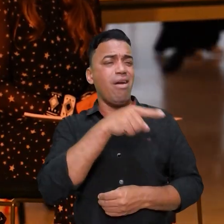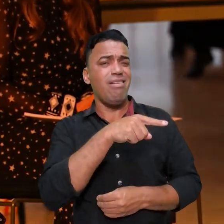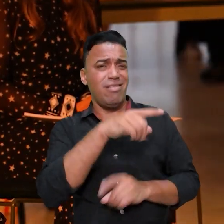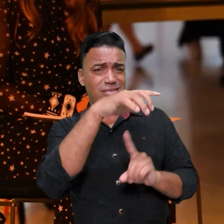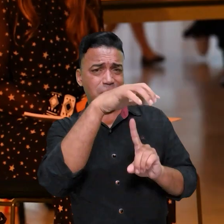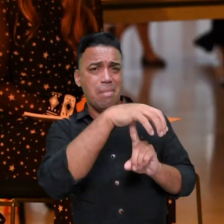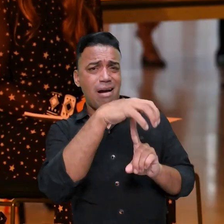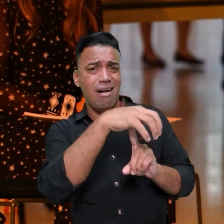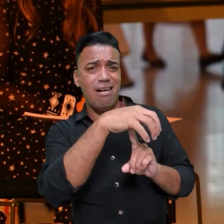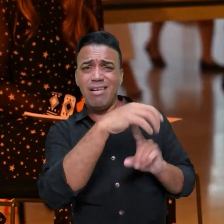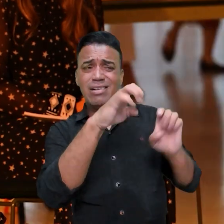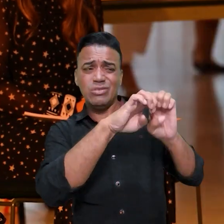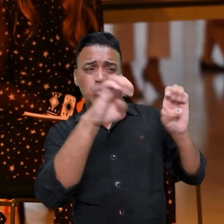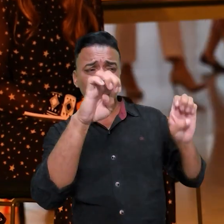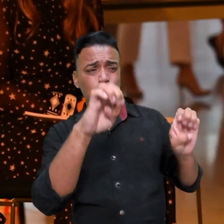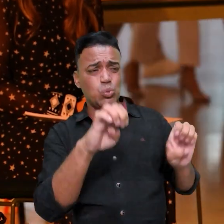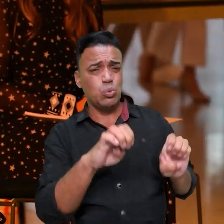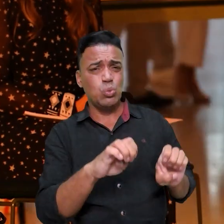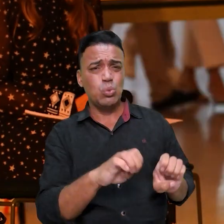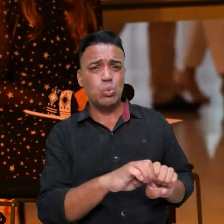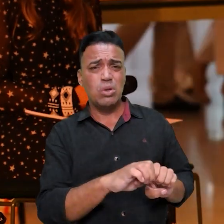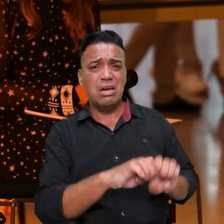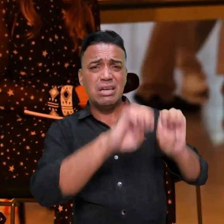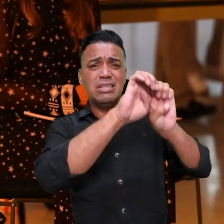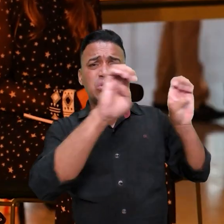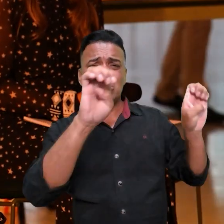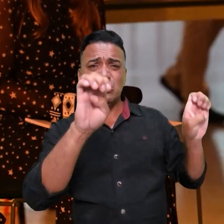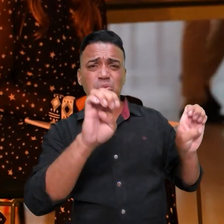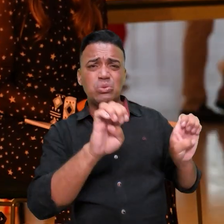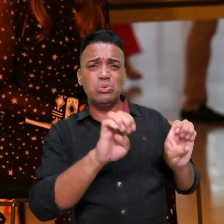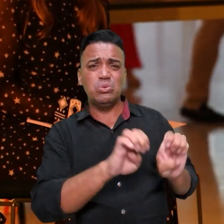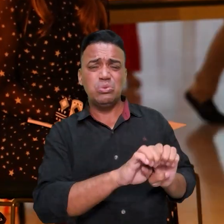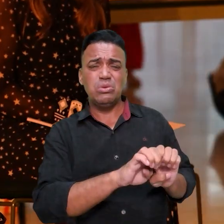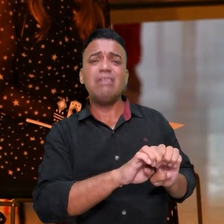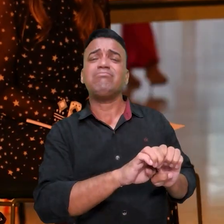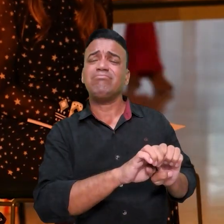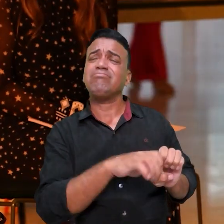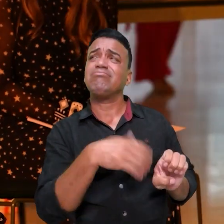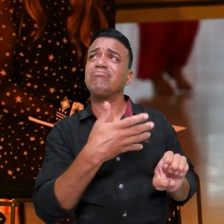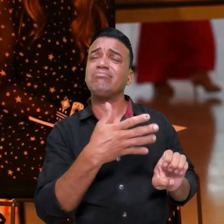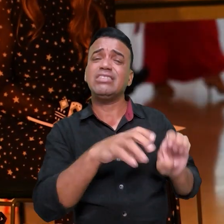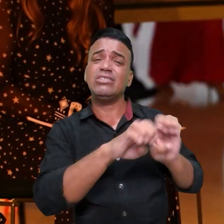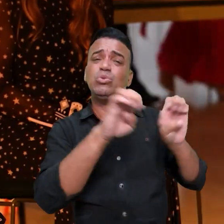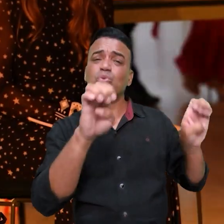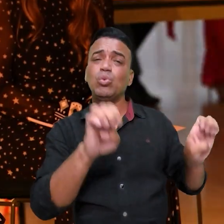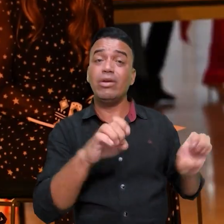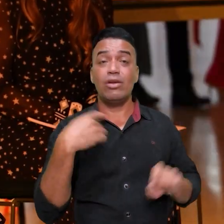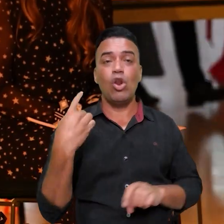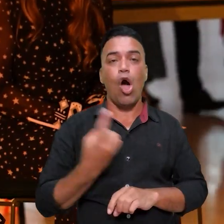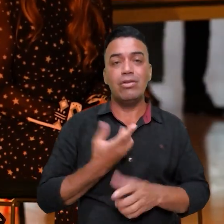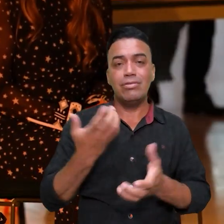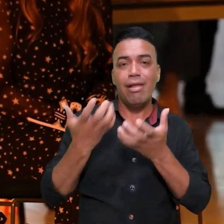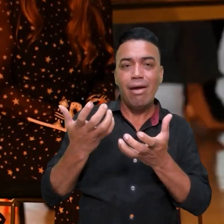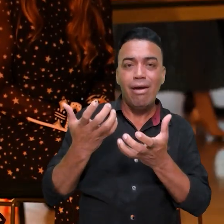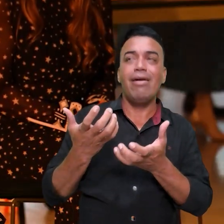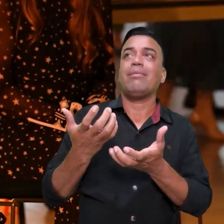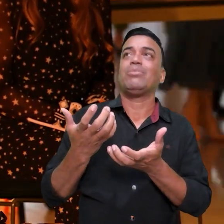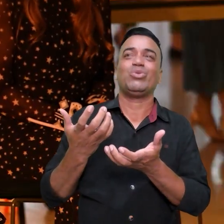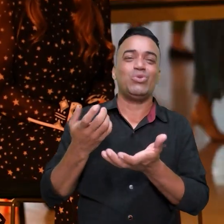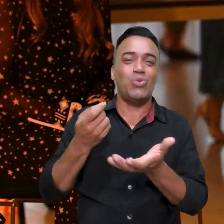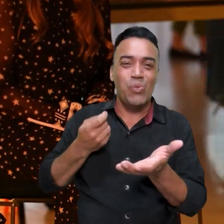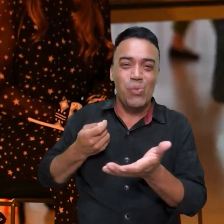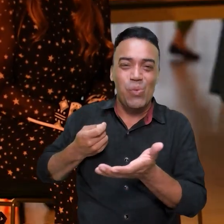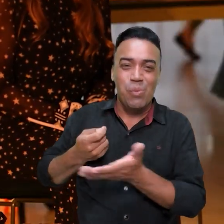não tinha estrutura, com todas as aspas, a estrutura que a gente fica correndo atrás de bancar,